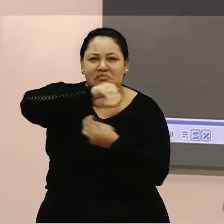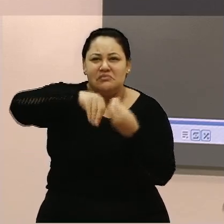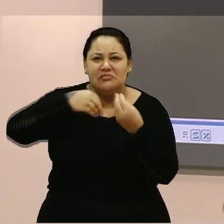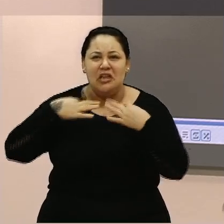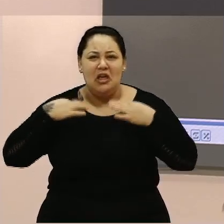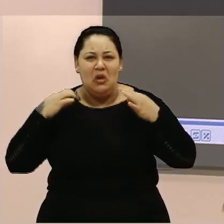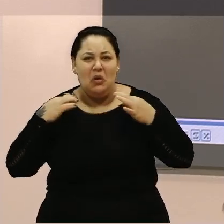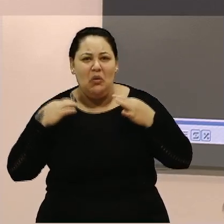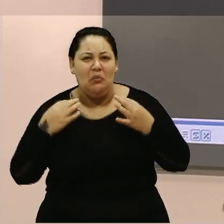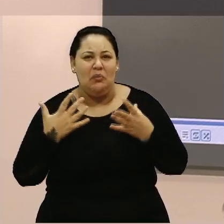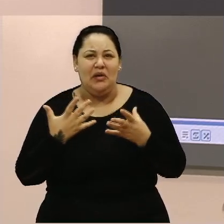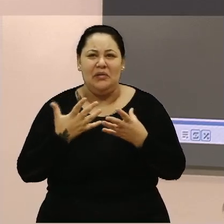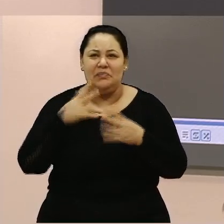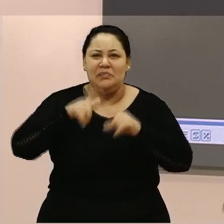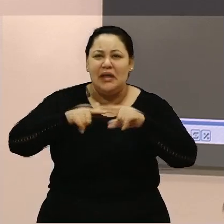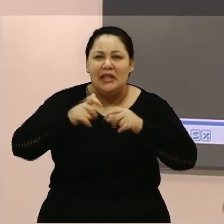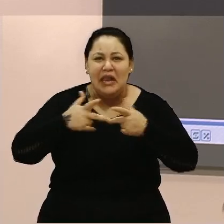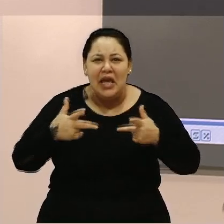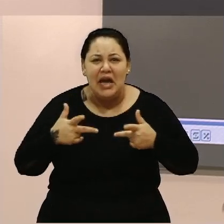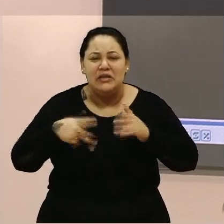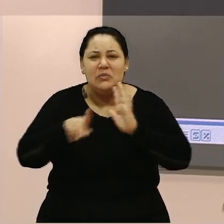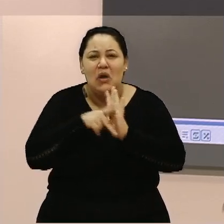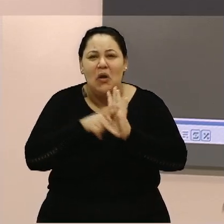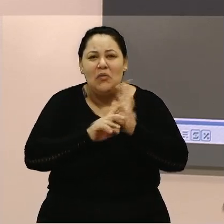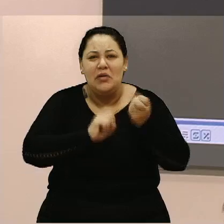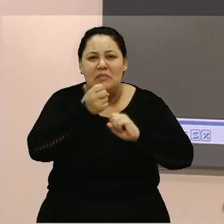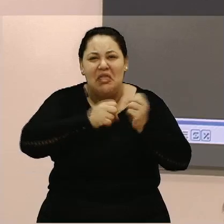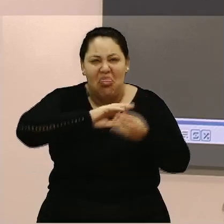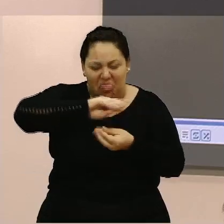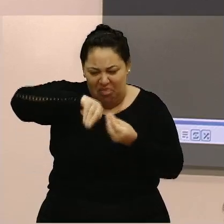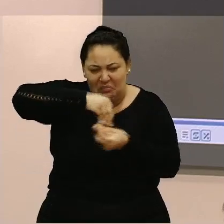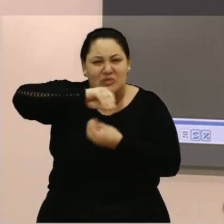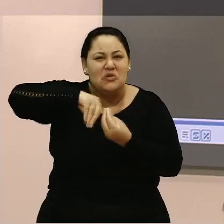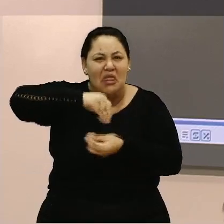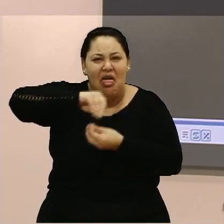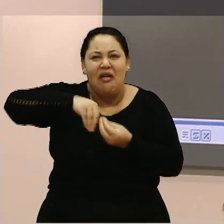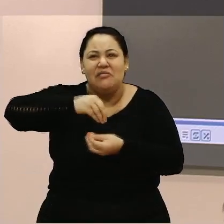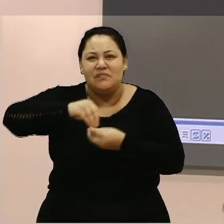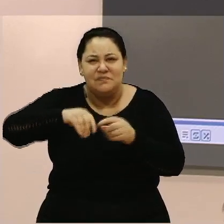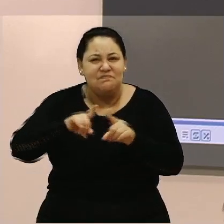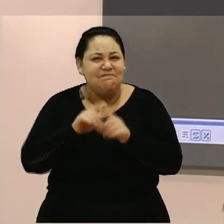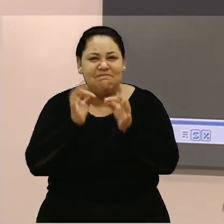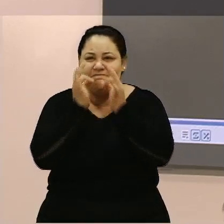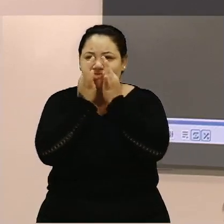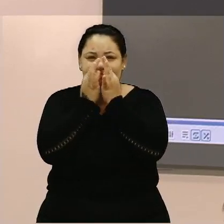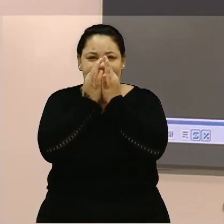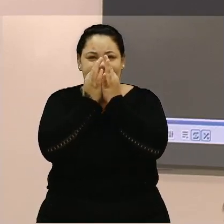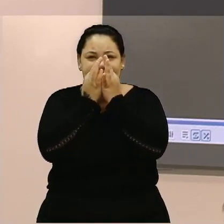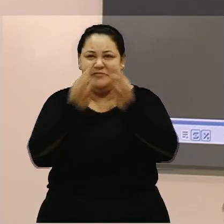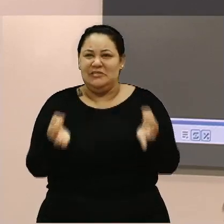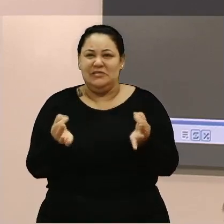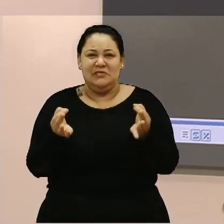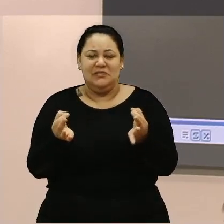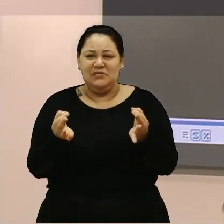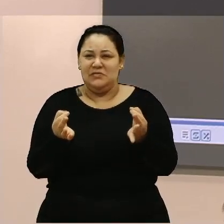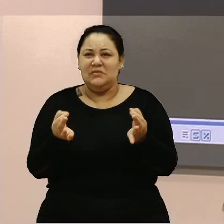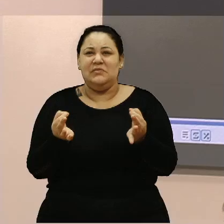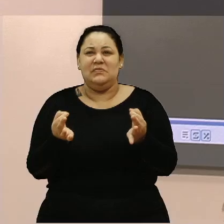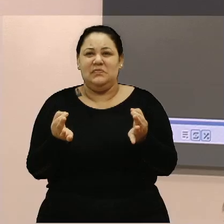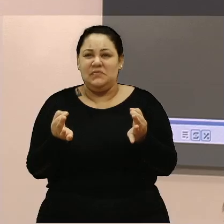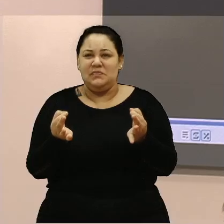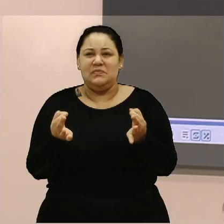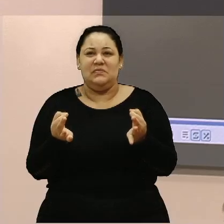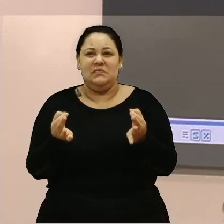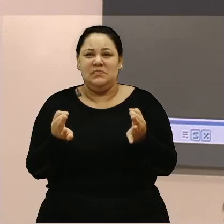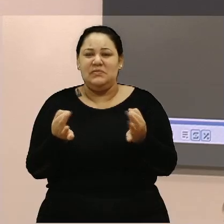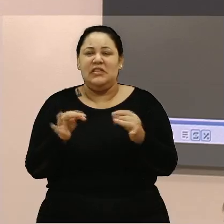tecido, materiais até mesmo de indústrias que estão misturados aqui. É muito material contaminado. Além do